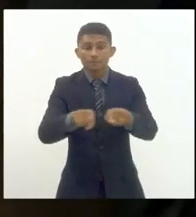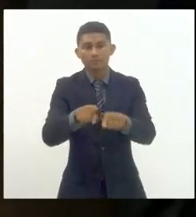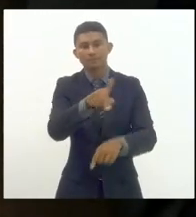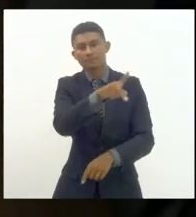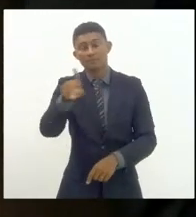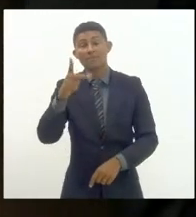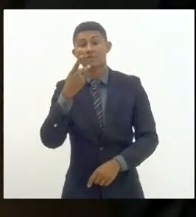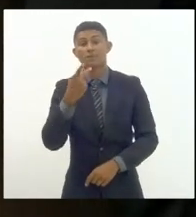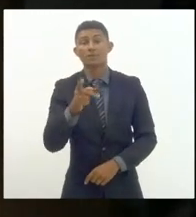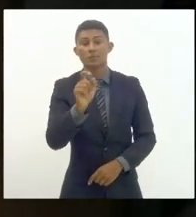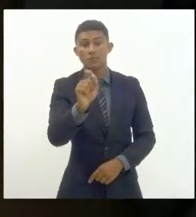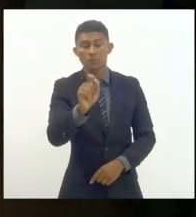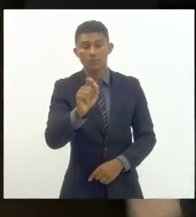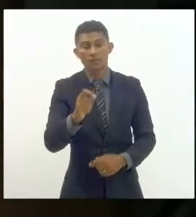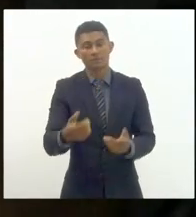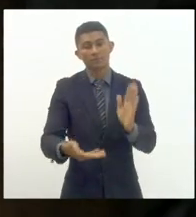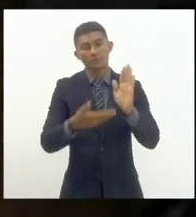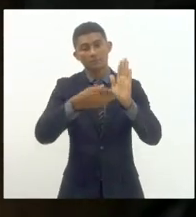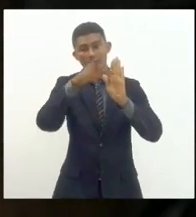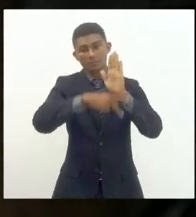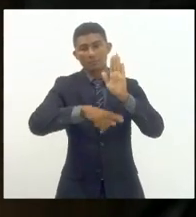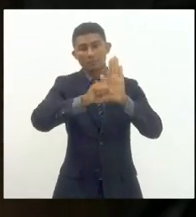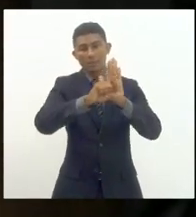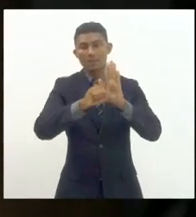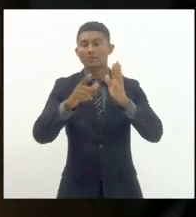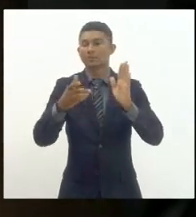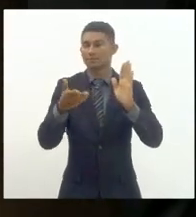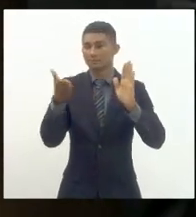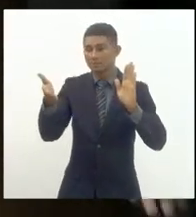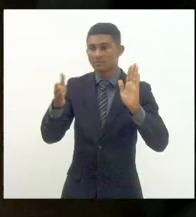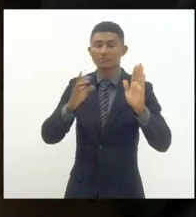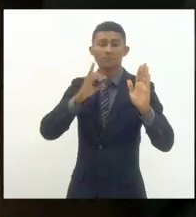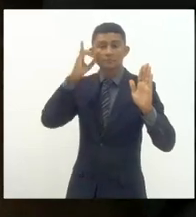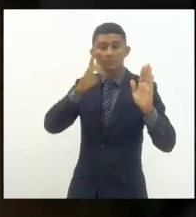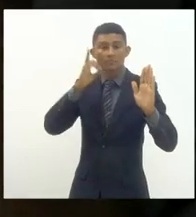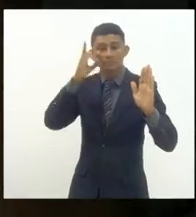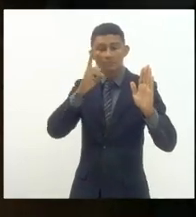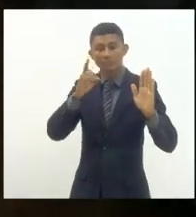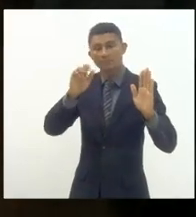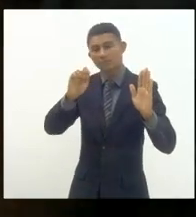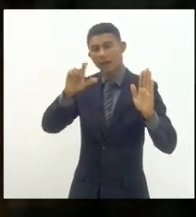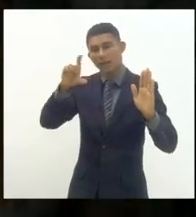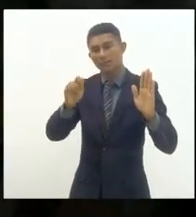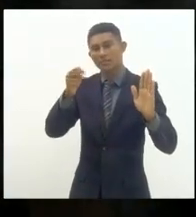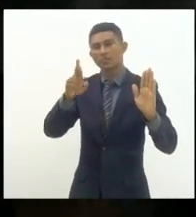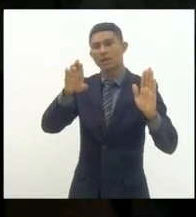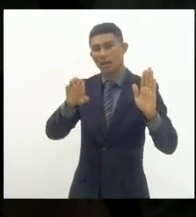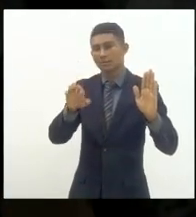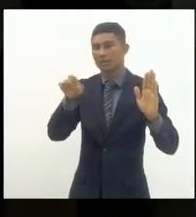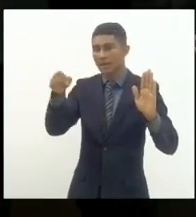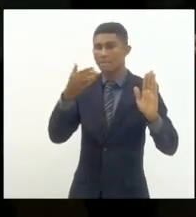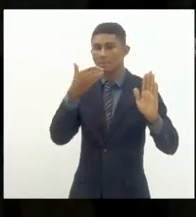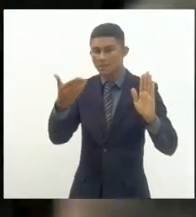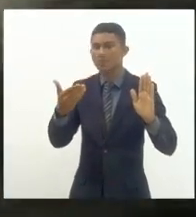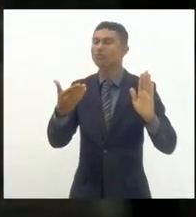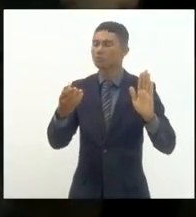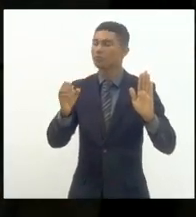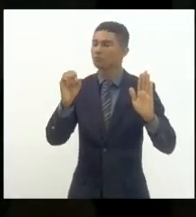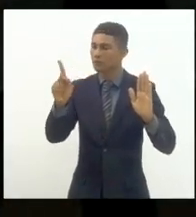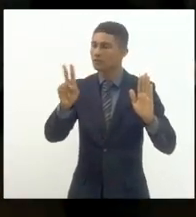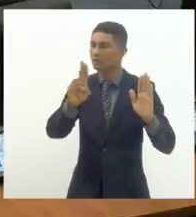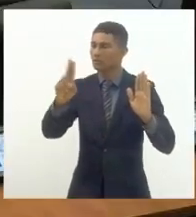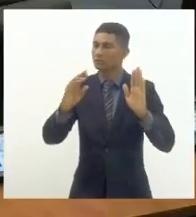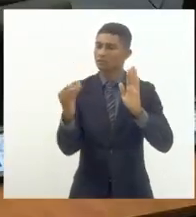que eu estou concedendo a coautoria ao deputado Alexandre Freitas, que ele me fez esse pedido e, com toda certeza, eu concedo a